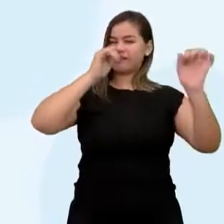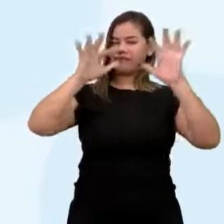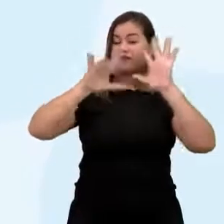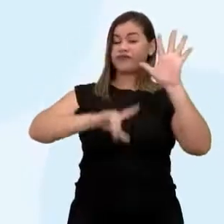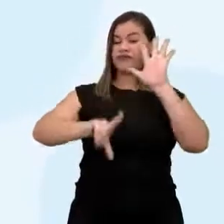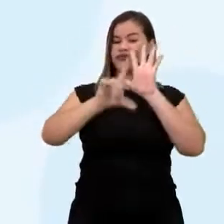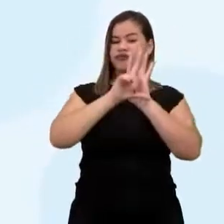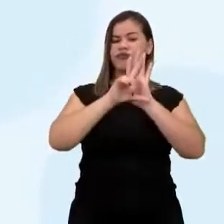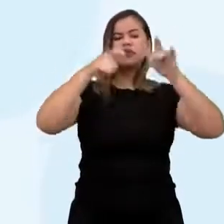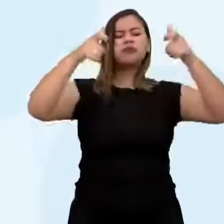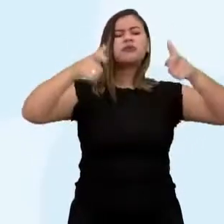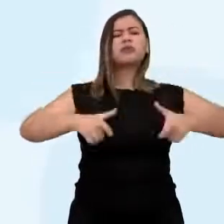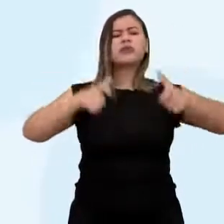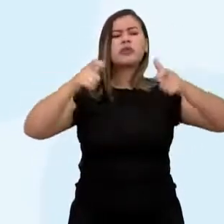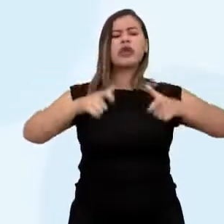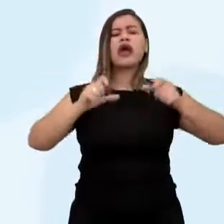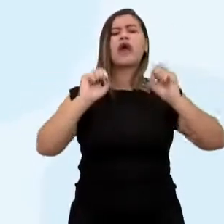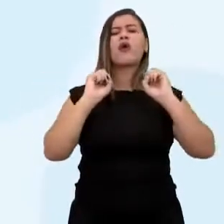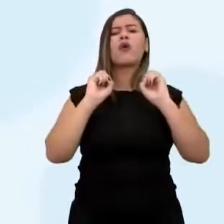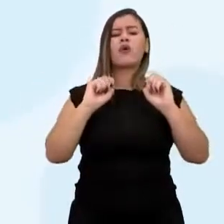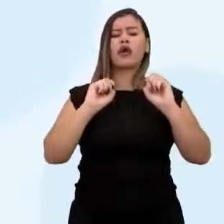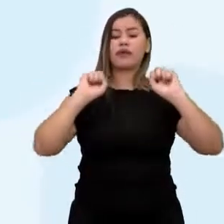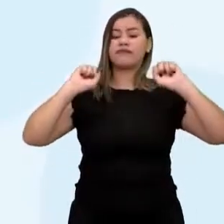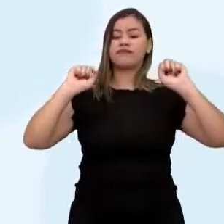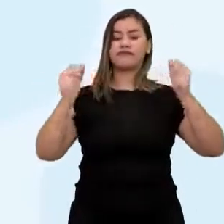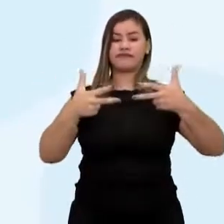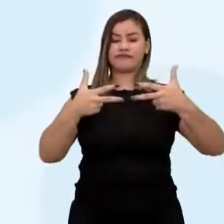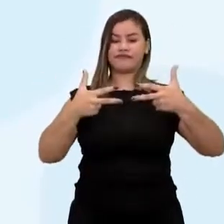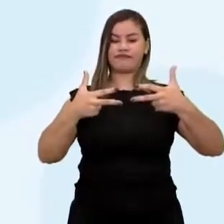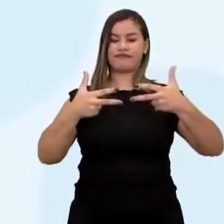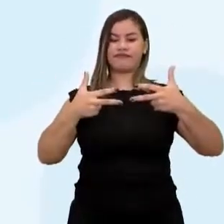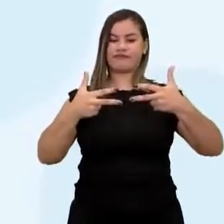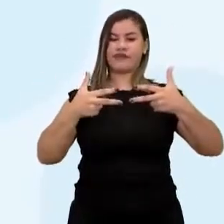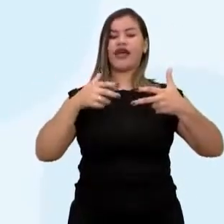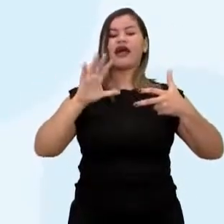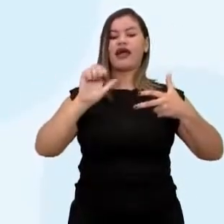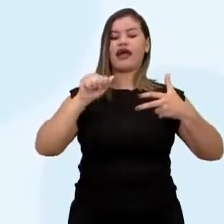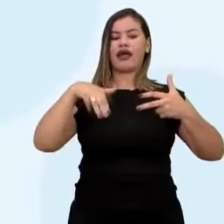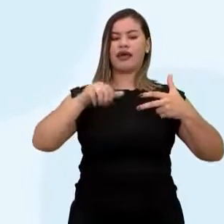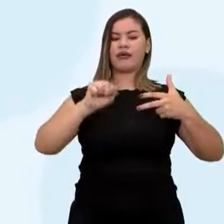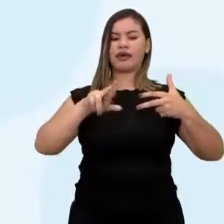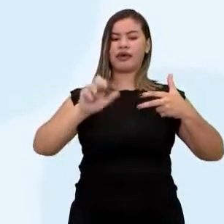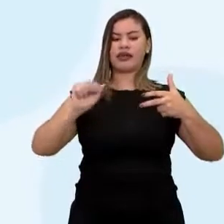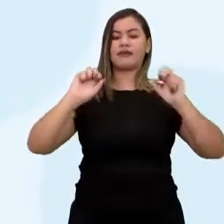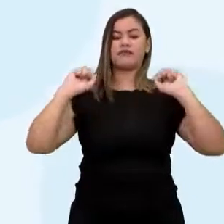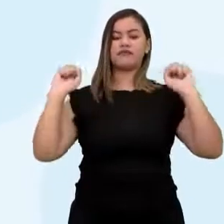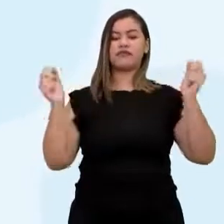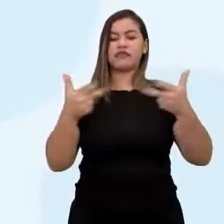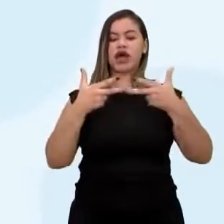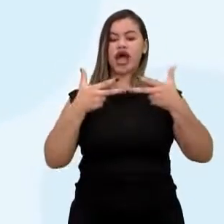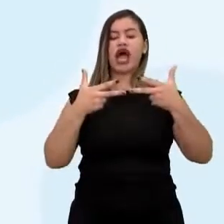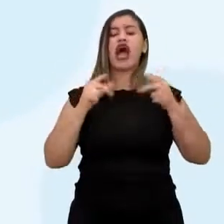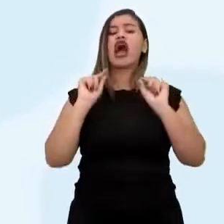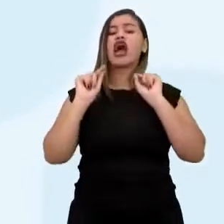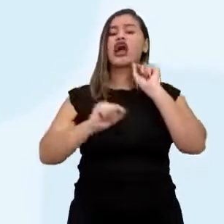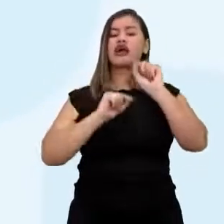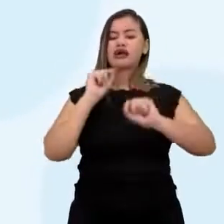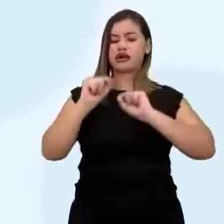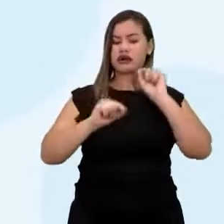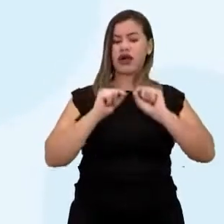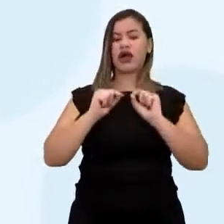né? Onde eles estão? Onde que eles trabalham? Lá na Câmara, né? Na Câmara. E quem está lá na Câmara, na Assembleia?